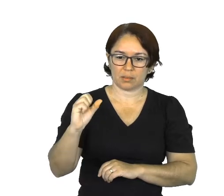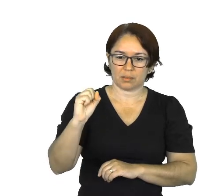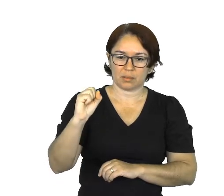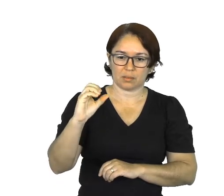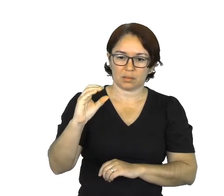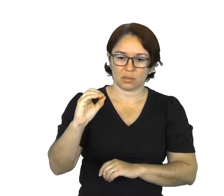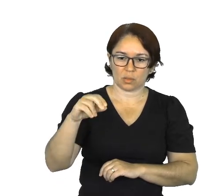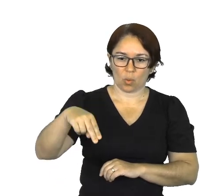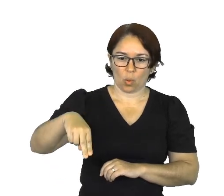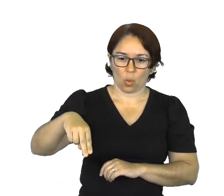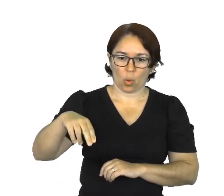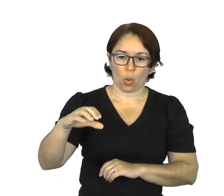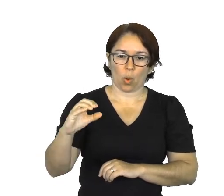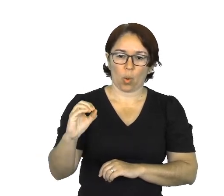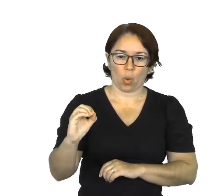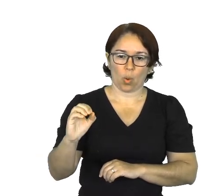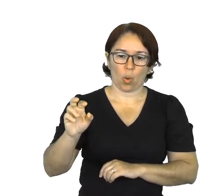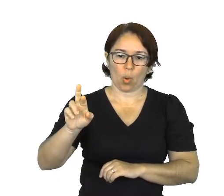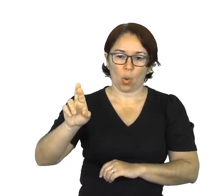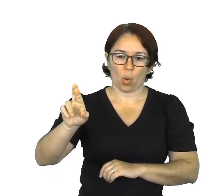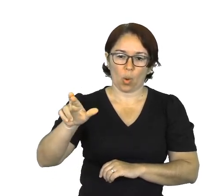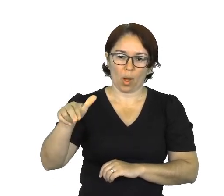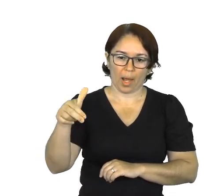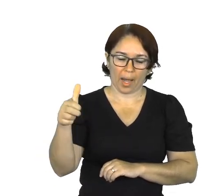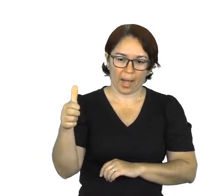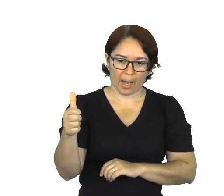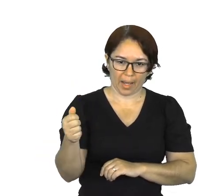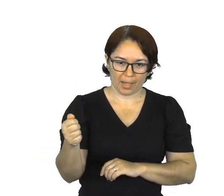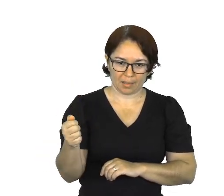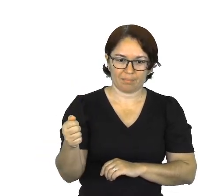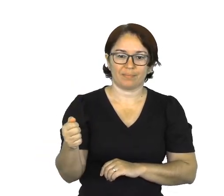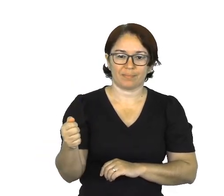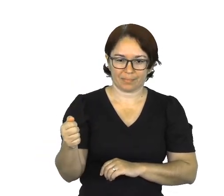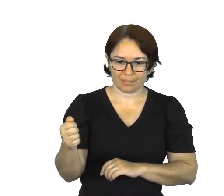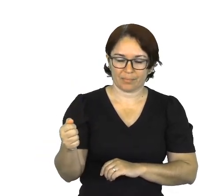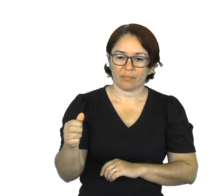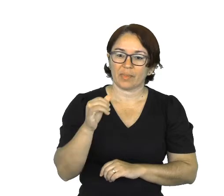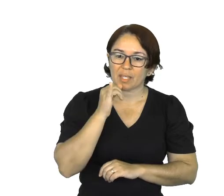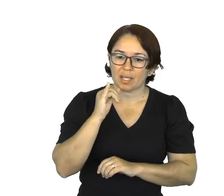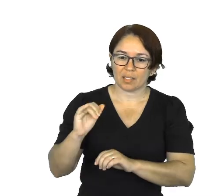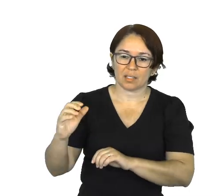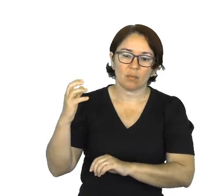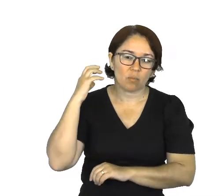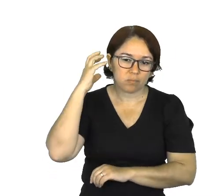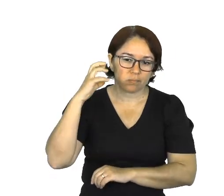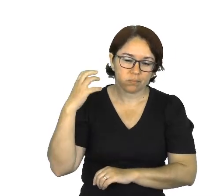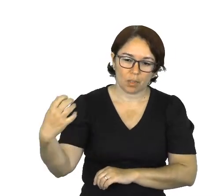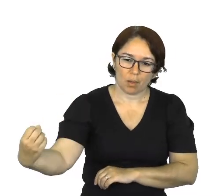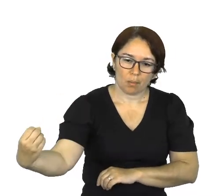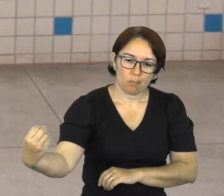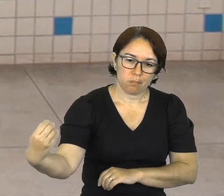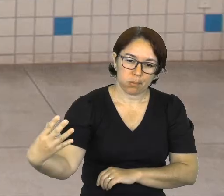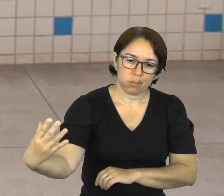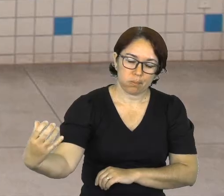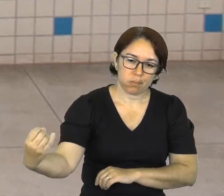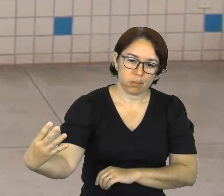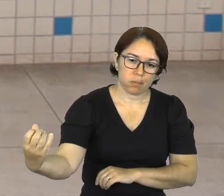que se propaga na mesma direção que a perturbação que a gerou. Ou seja, o som de uma